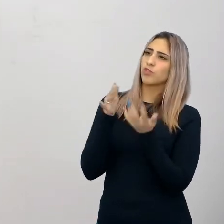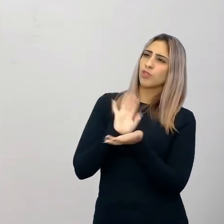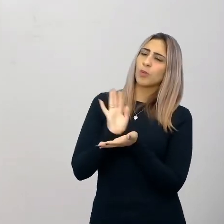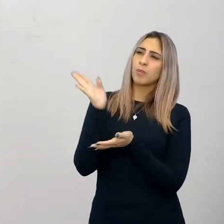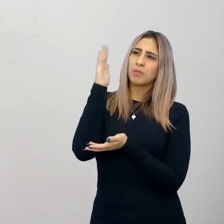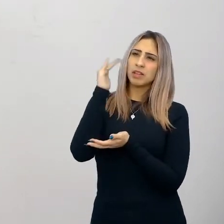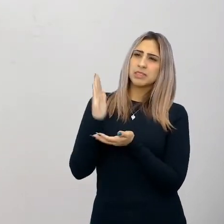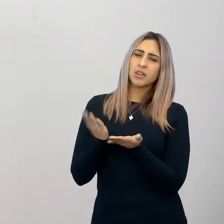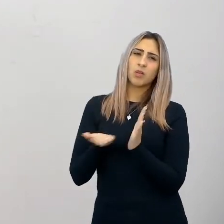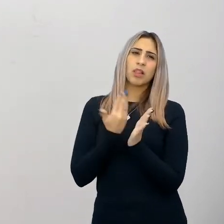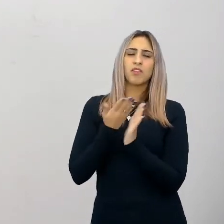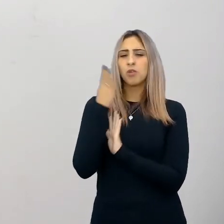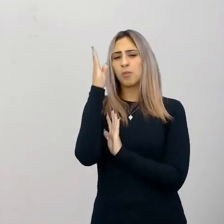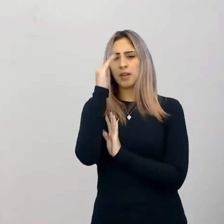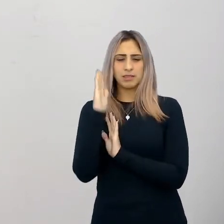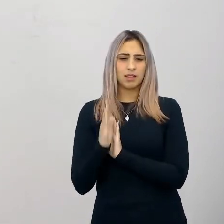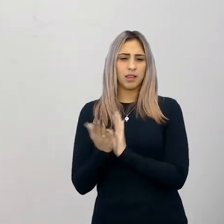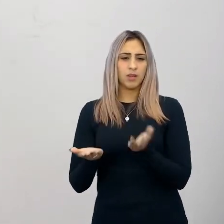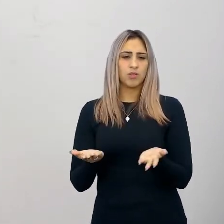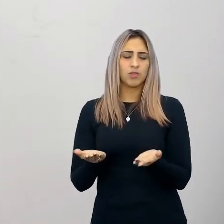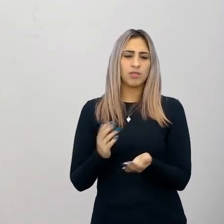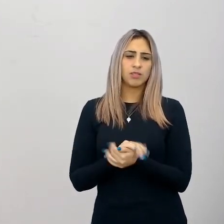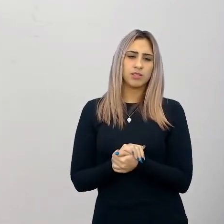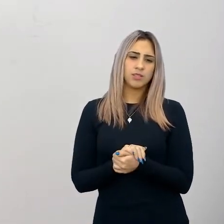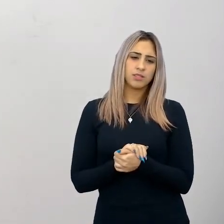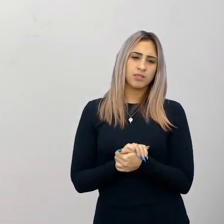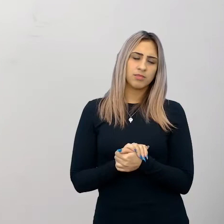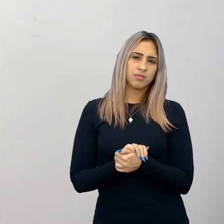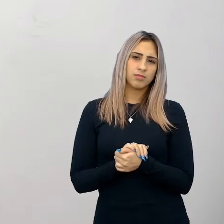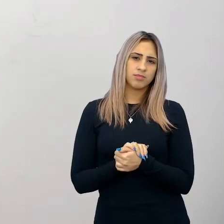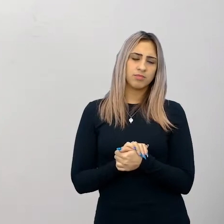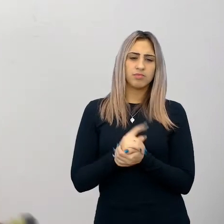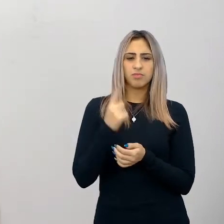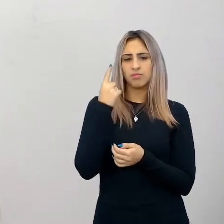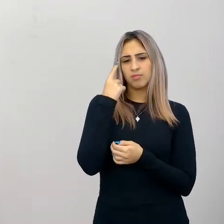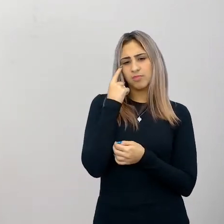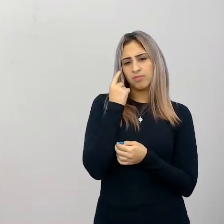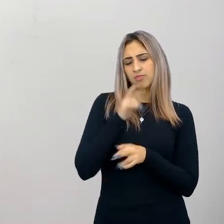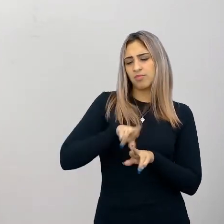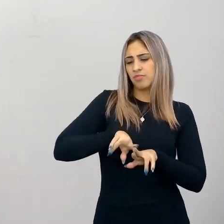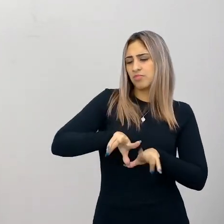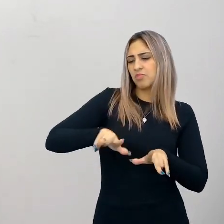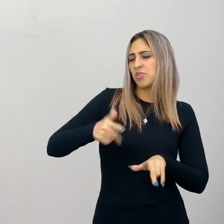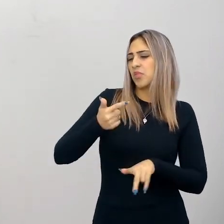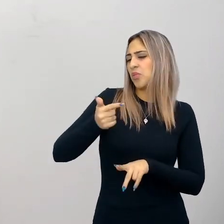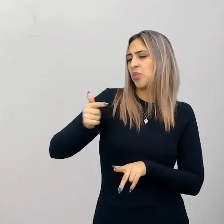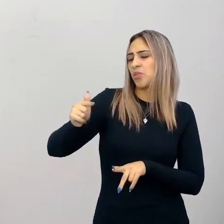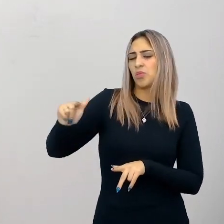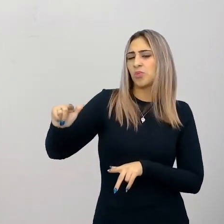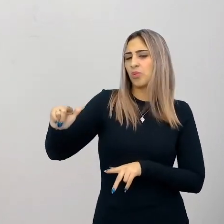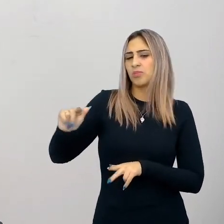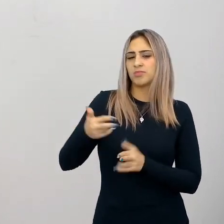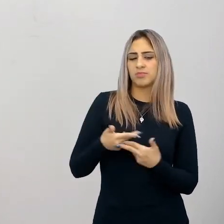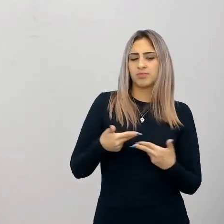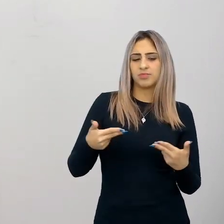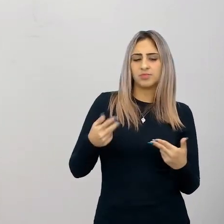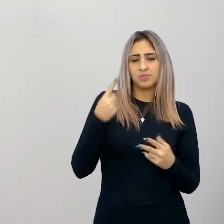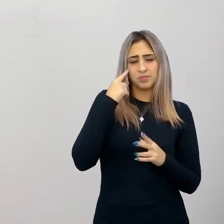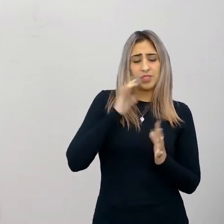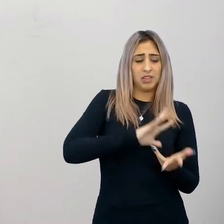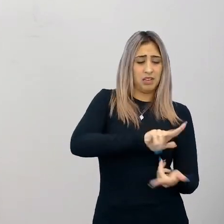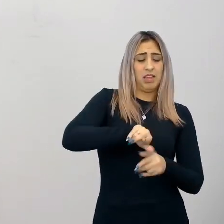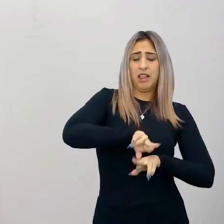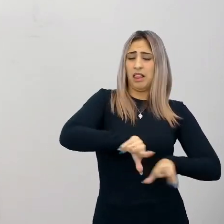livro brasileiro, que retrata o Brasil, eu vou pensar em Macunaíma, vou pensar em Vidas Secas, sei lá, vou pensar em